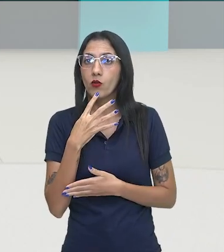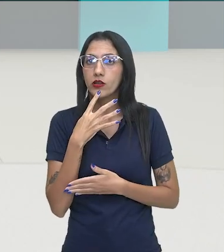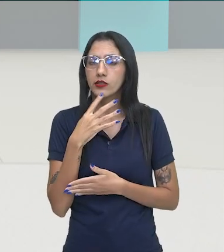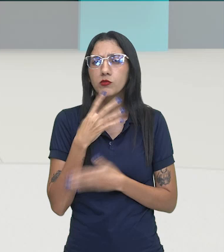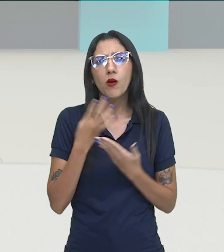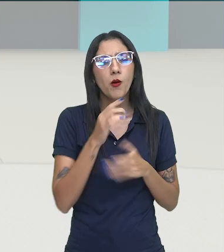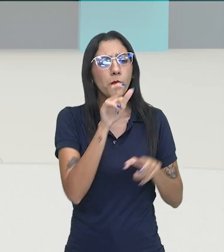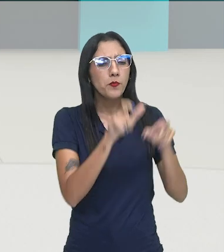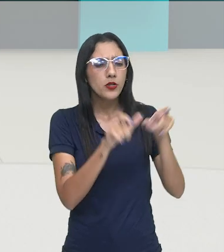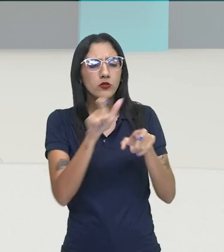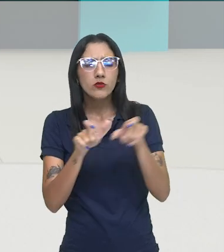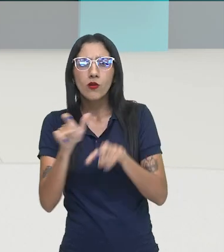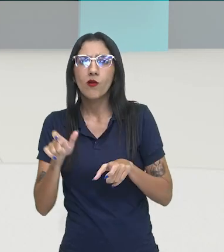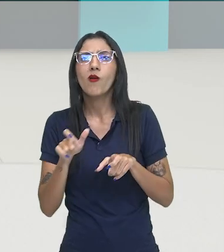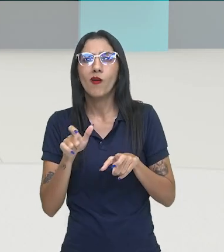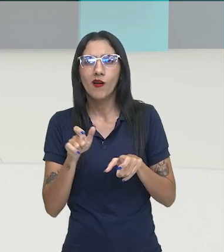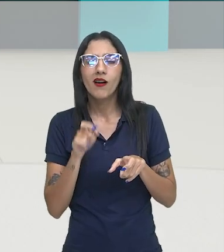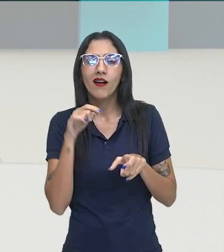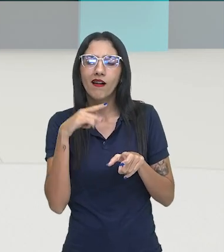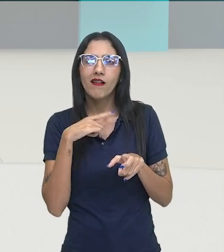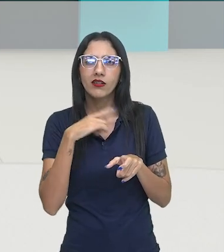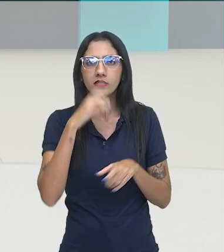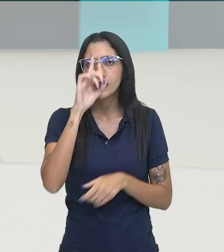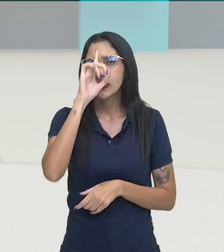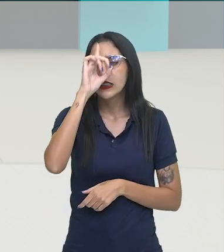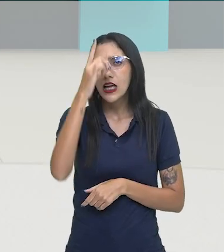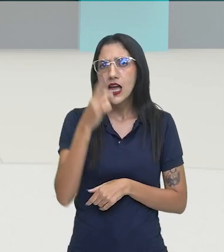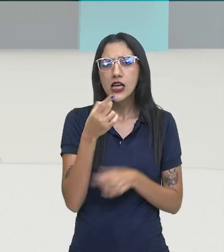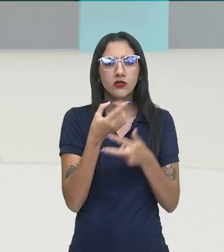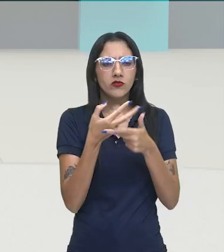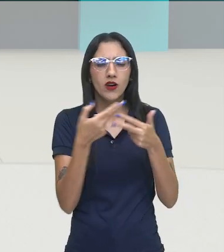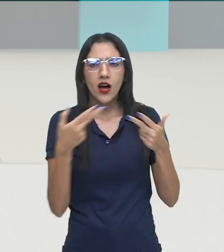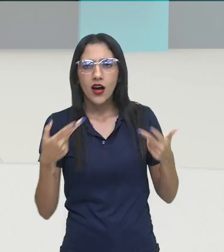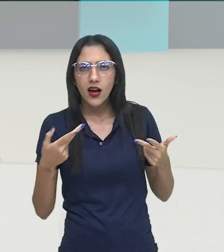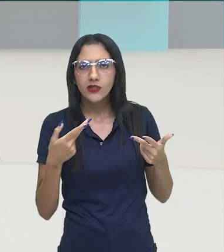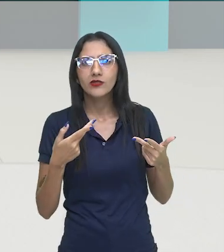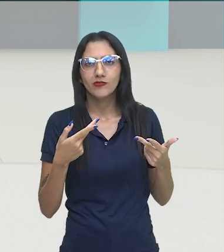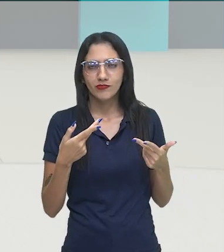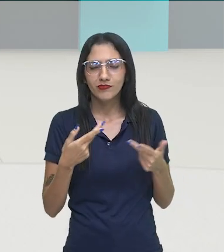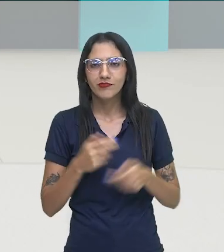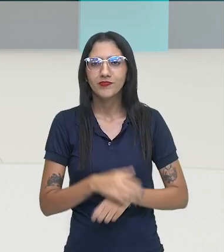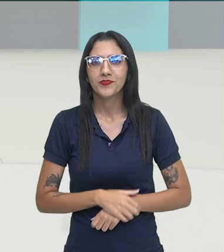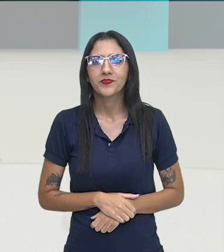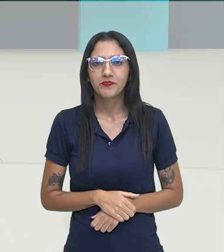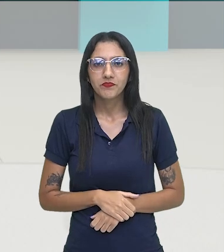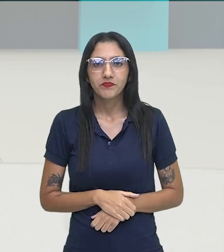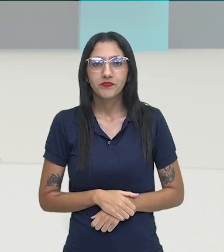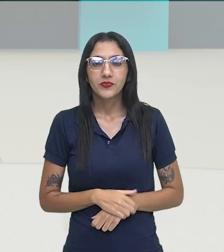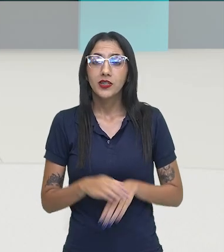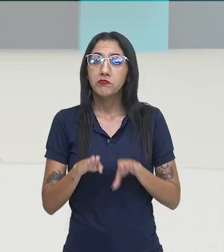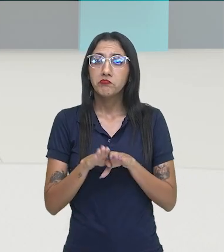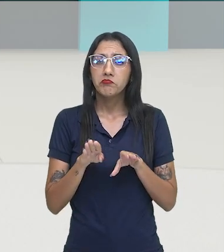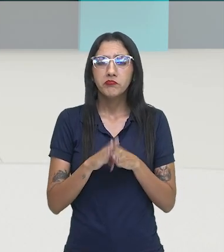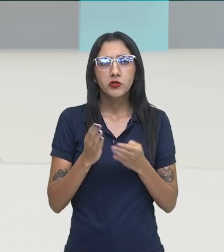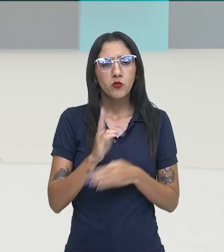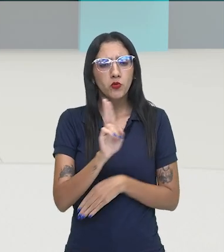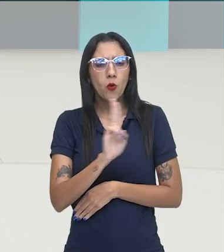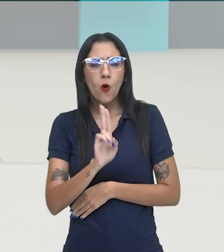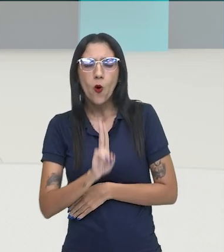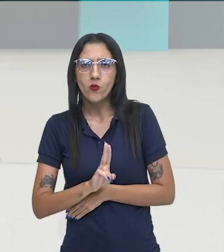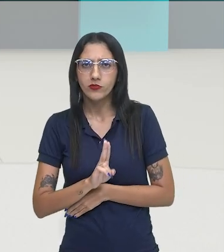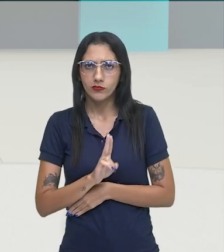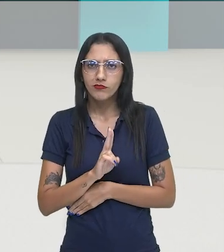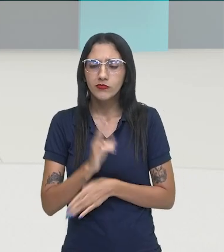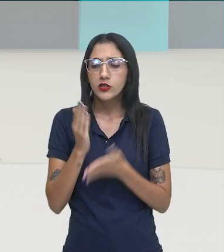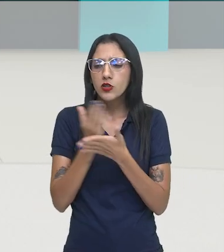quem produziu, né, ou quem produziram essas obras literárias, e nome de alguma das